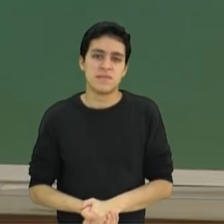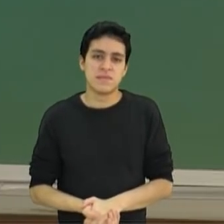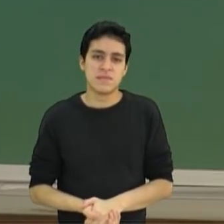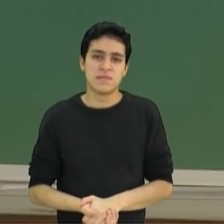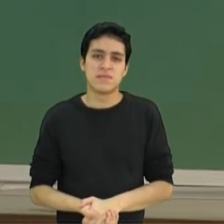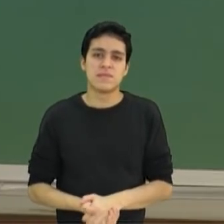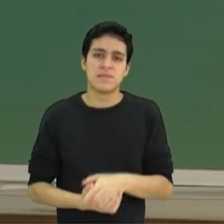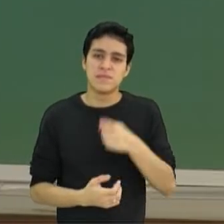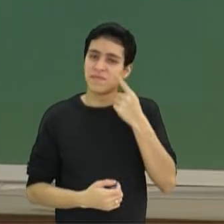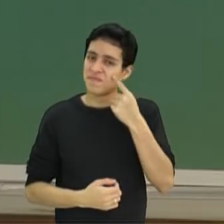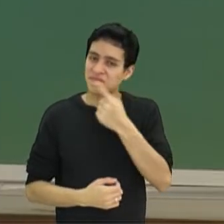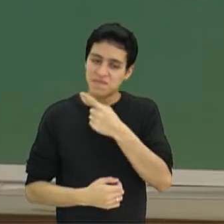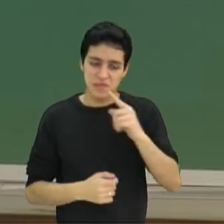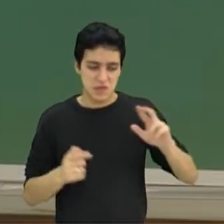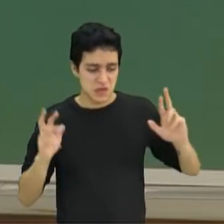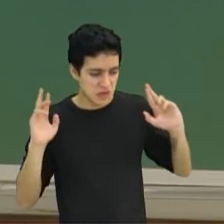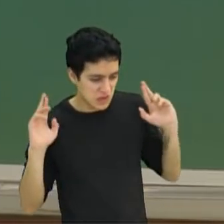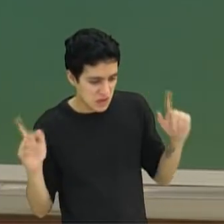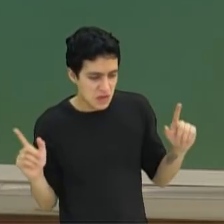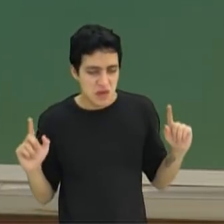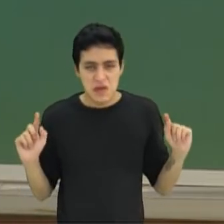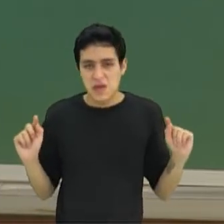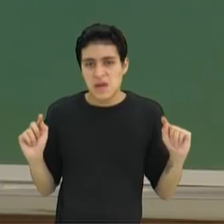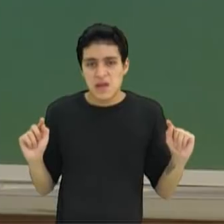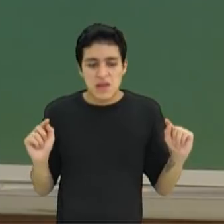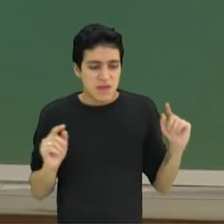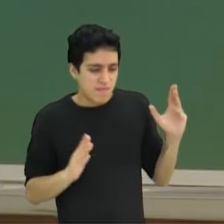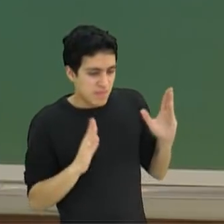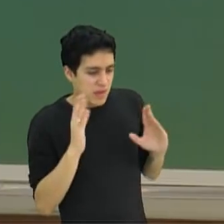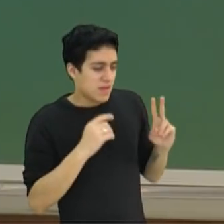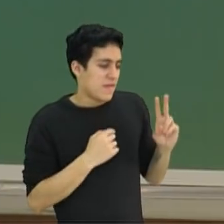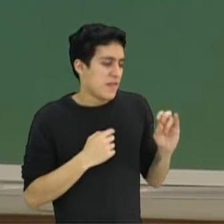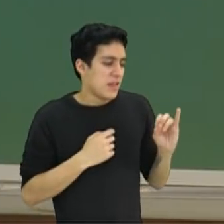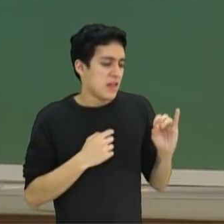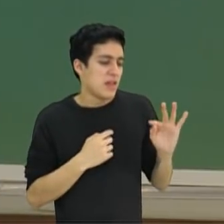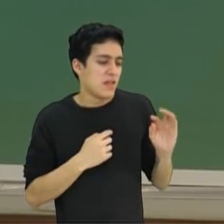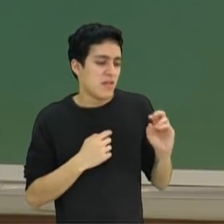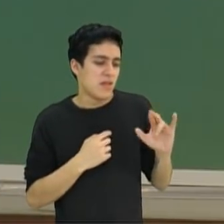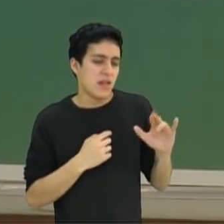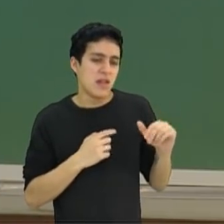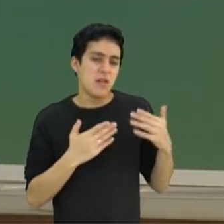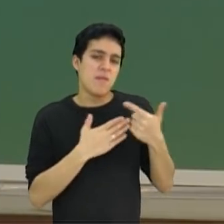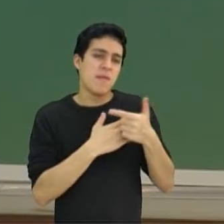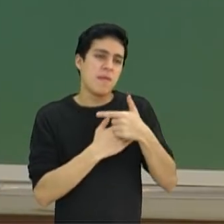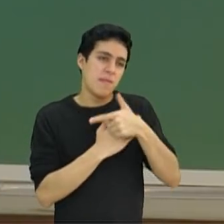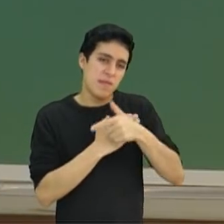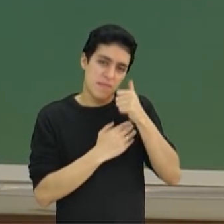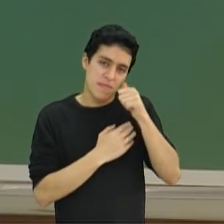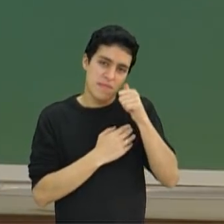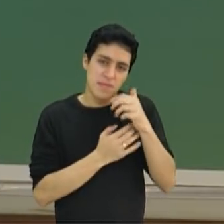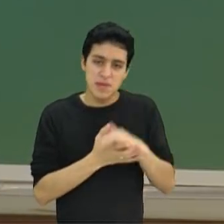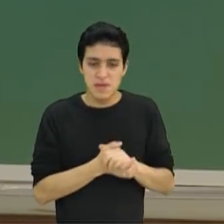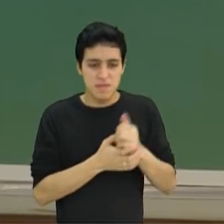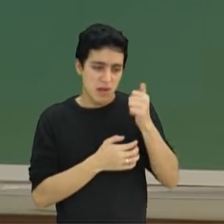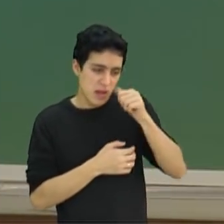Temos aqui ainda a diferenciação, a questão da era vitoriana, né? Quais eram os papéis da mulher? Ou a mulher ia ser inocente, no caso